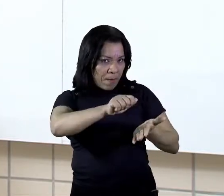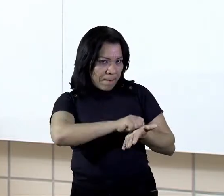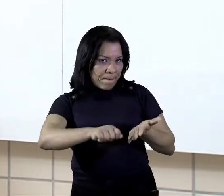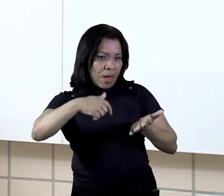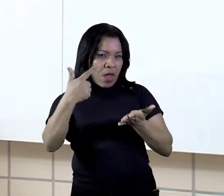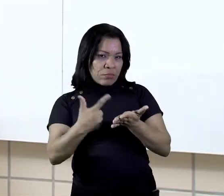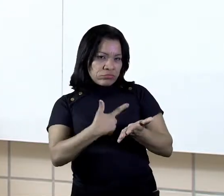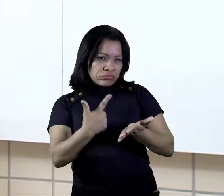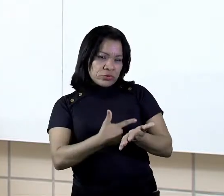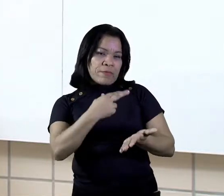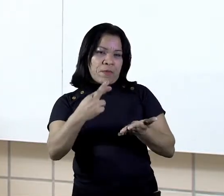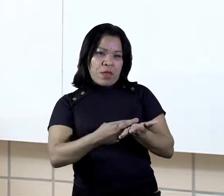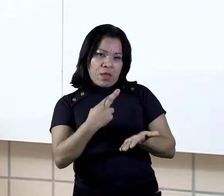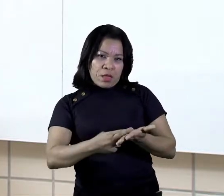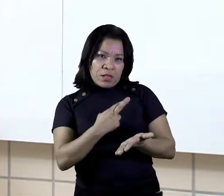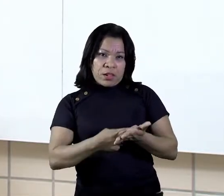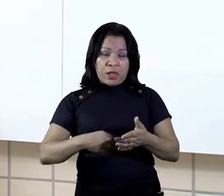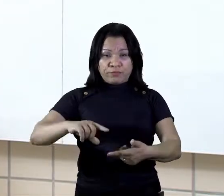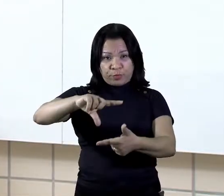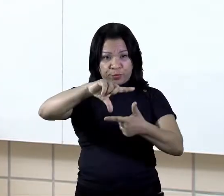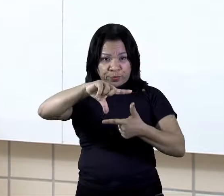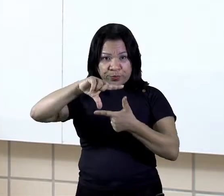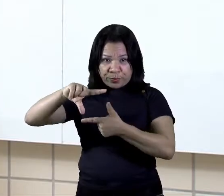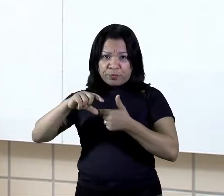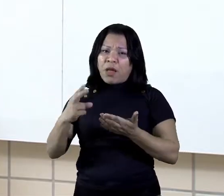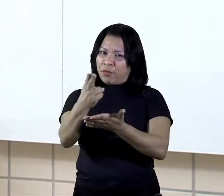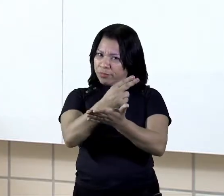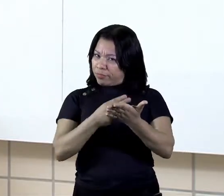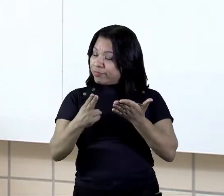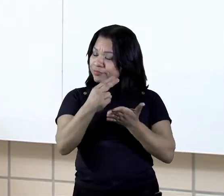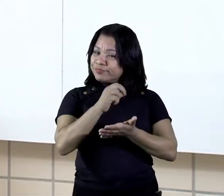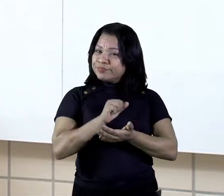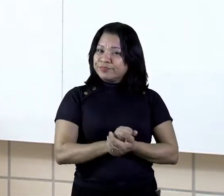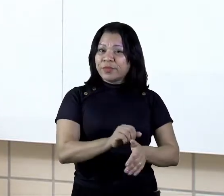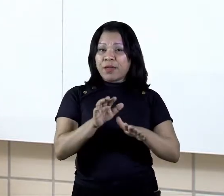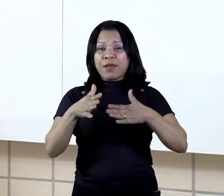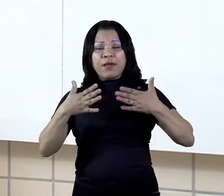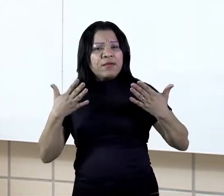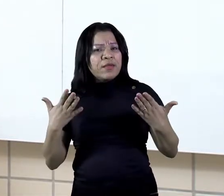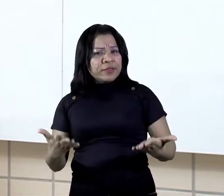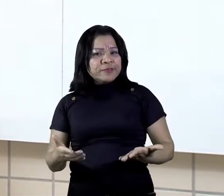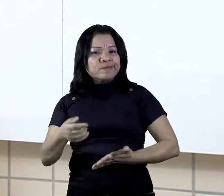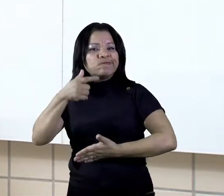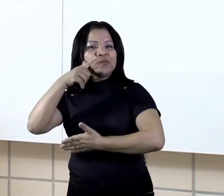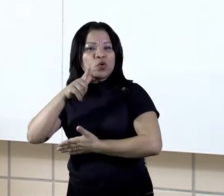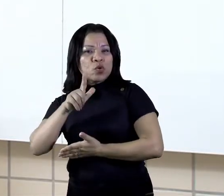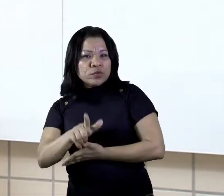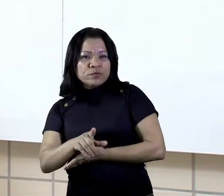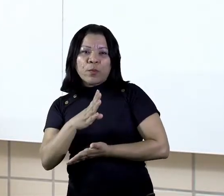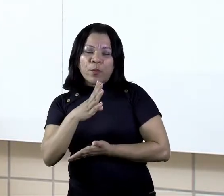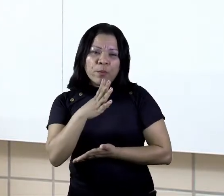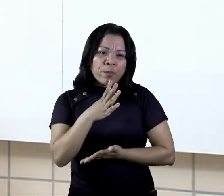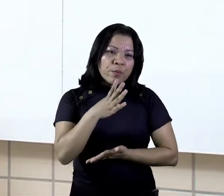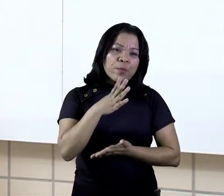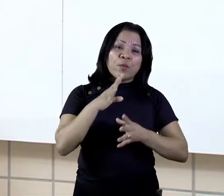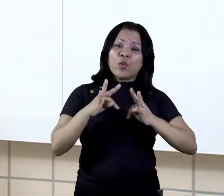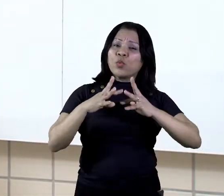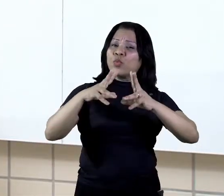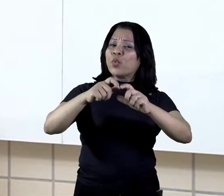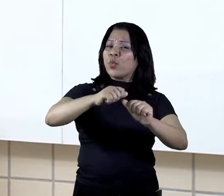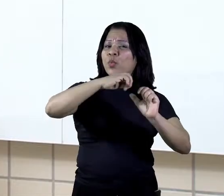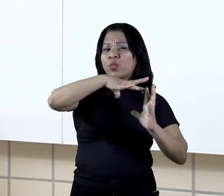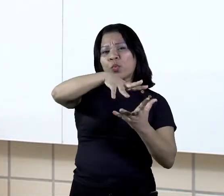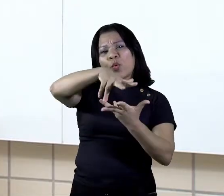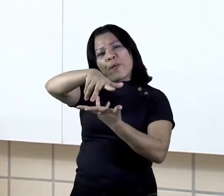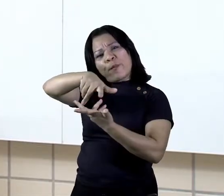livros, história em quadrinhos e até desenhos animados. E assim eles tomaram conta e foram conhecendo, todo o mundo conhecia